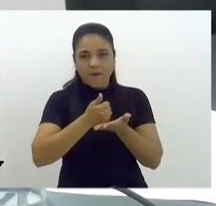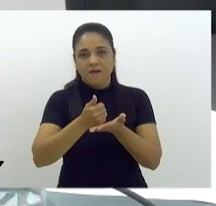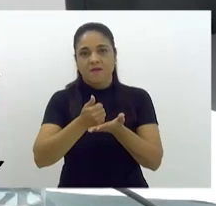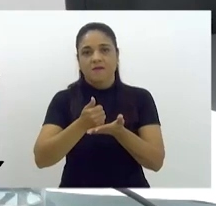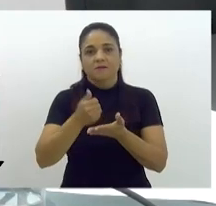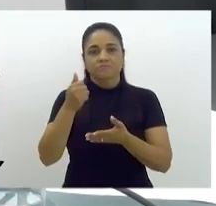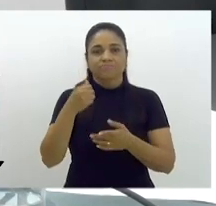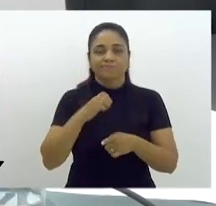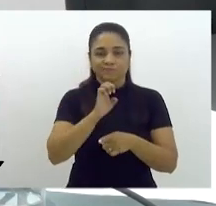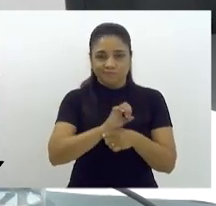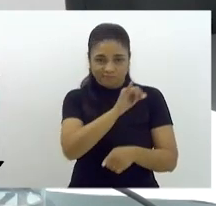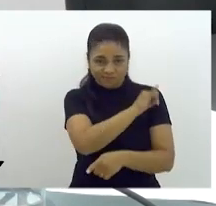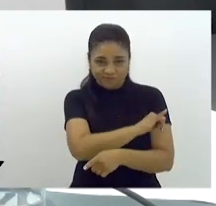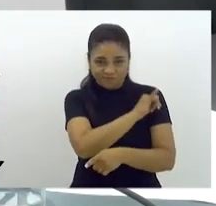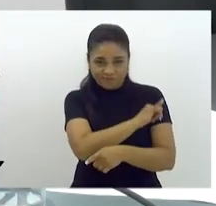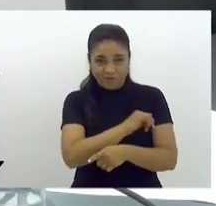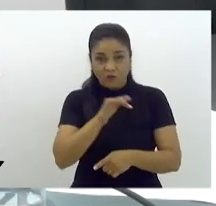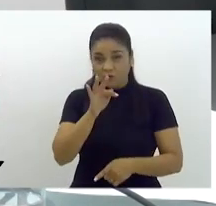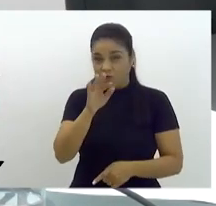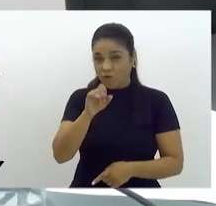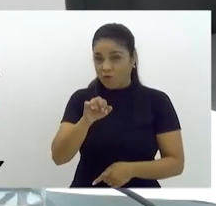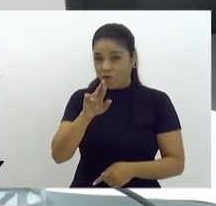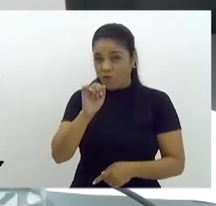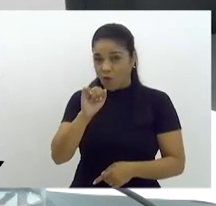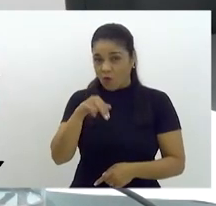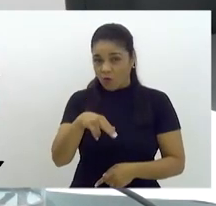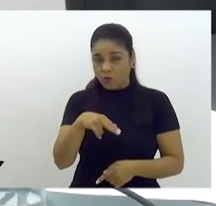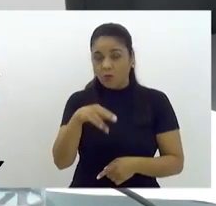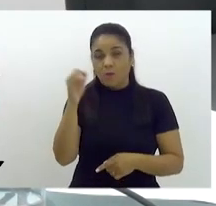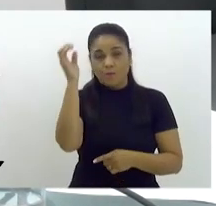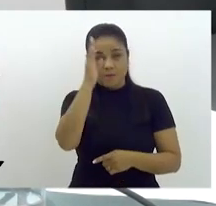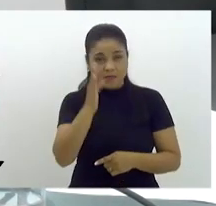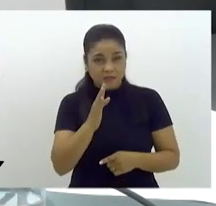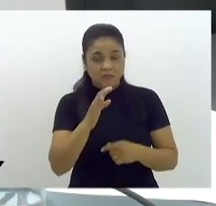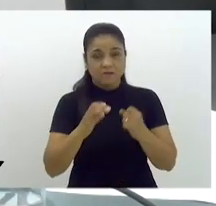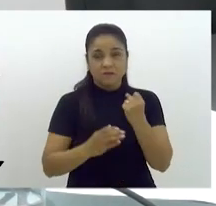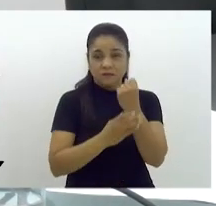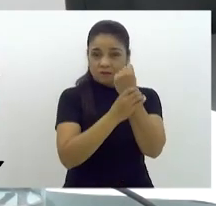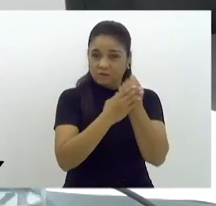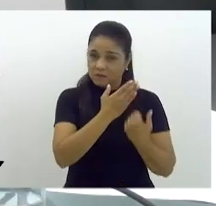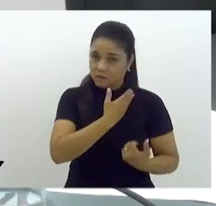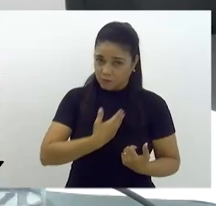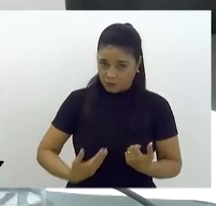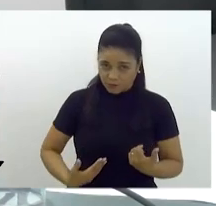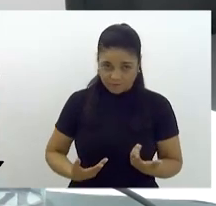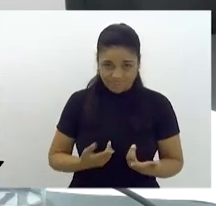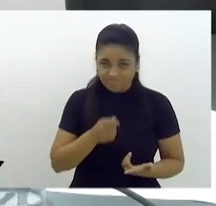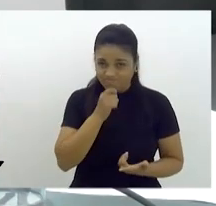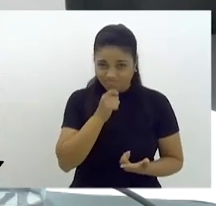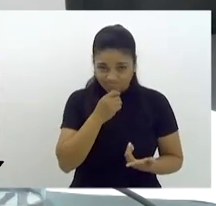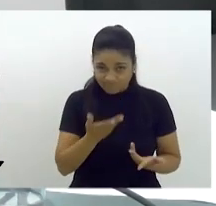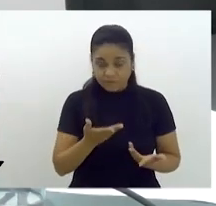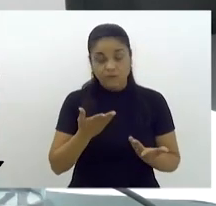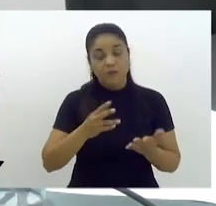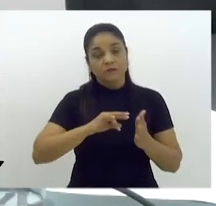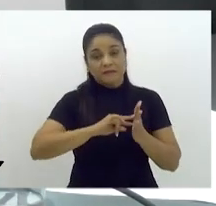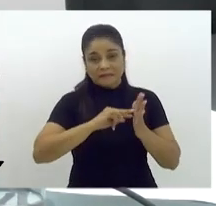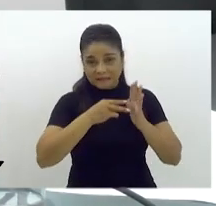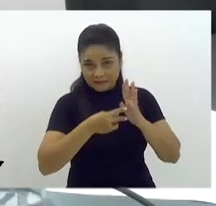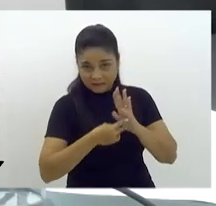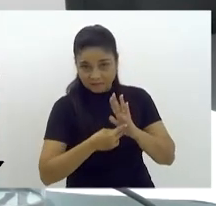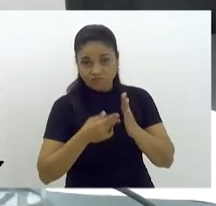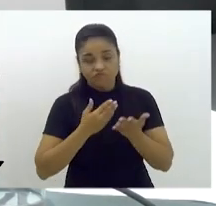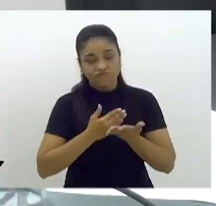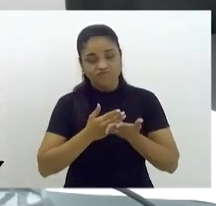Fórum Brasileiro de Segurança Pública nós verificamos um aumento E aí nesse sentido a gente já inicia